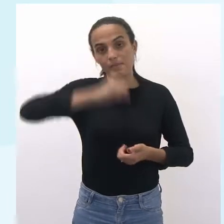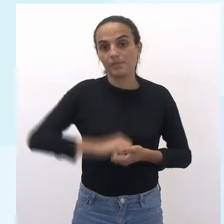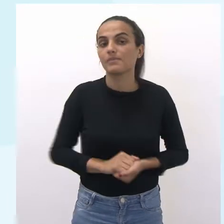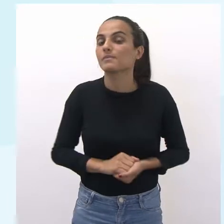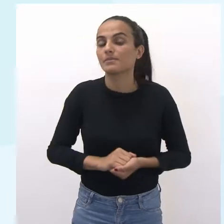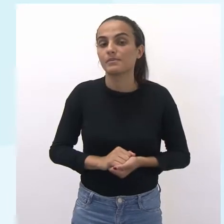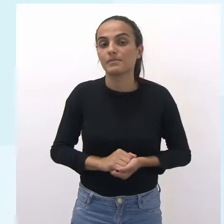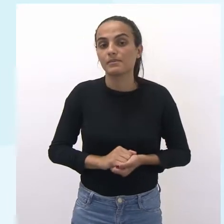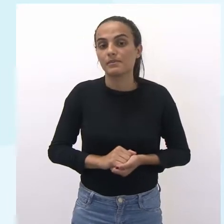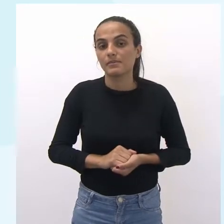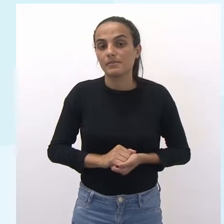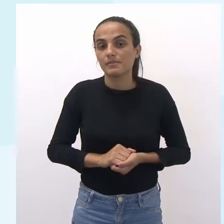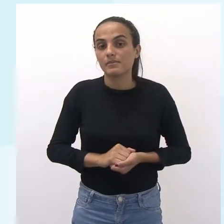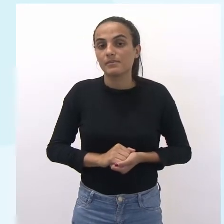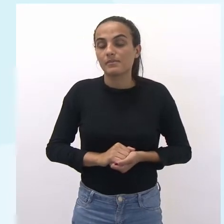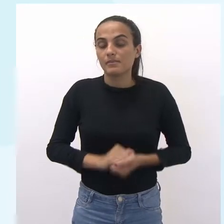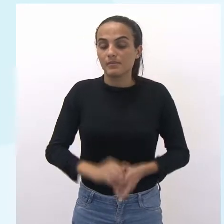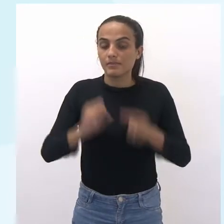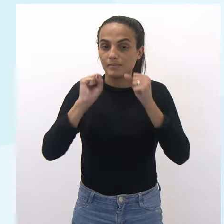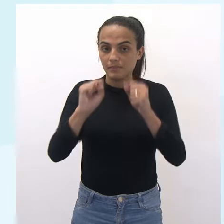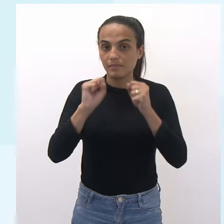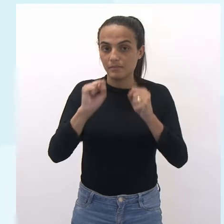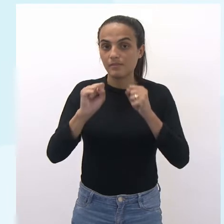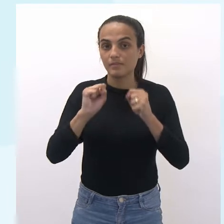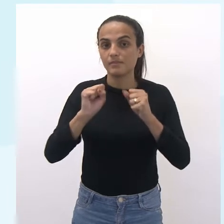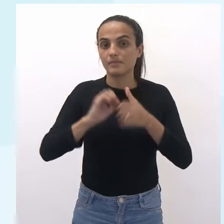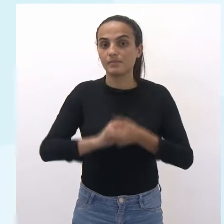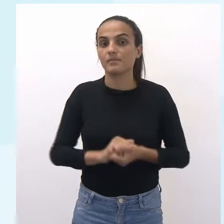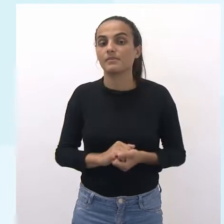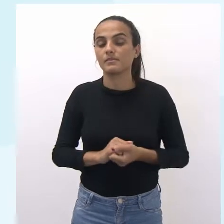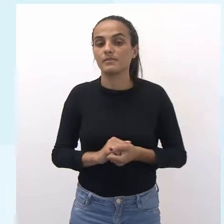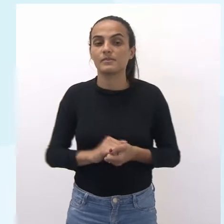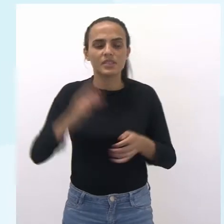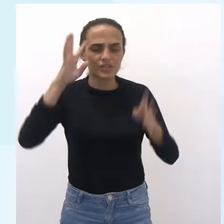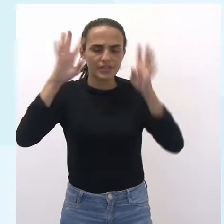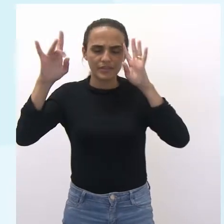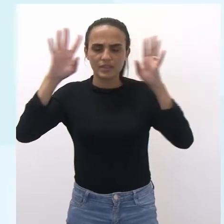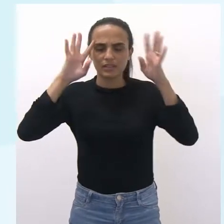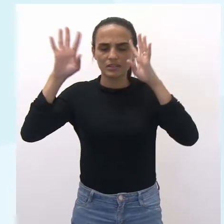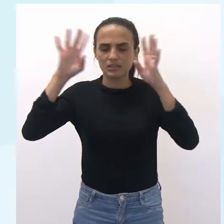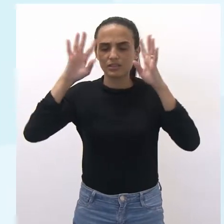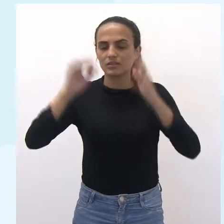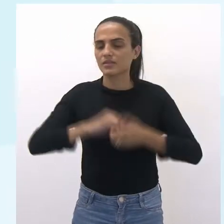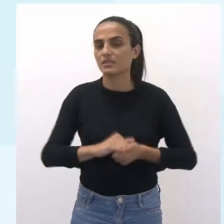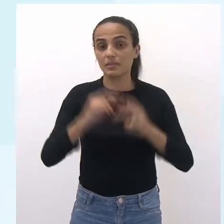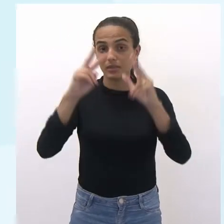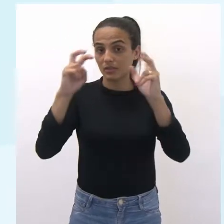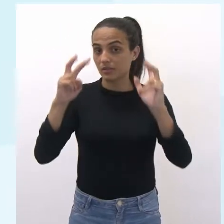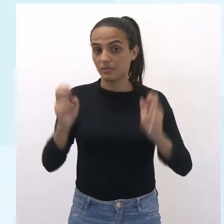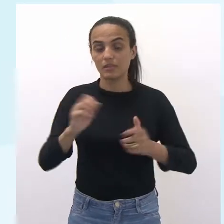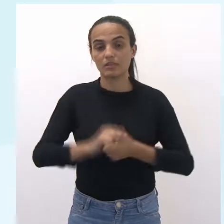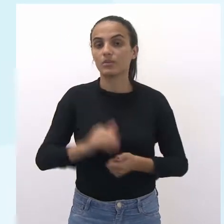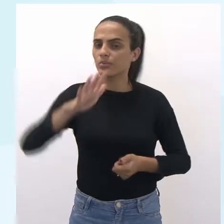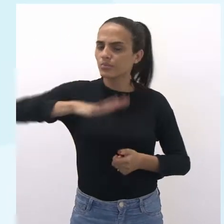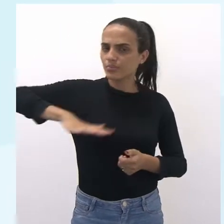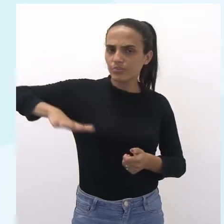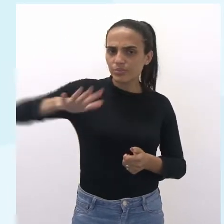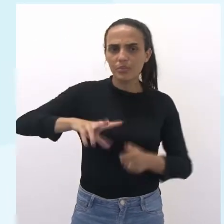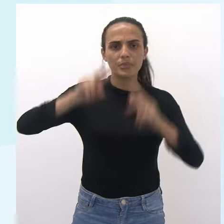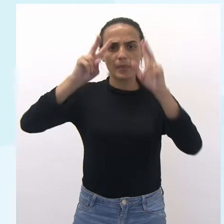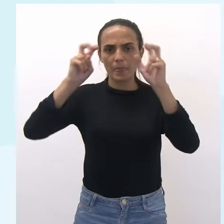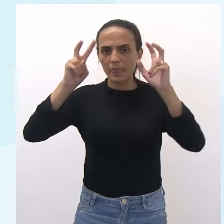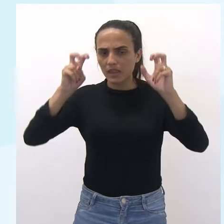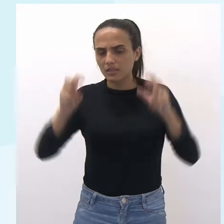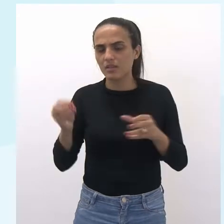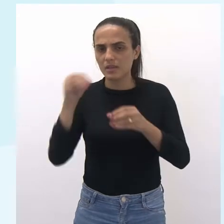evidências, possibilidades de reflexão sobre essa temática. Então, todos os assuntos e a nossa